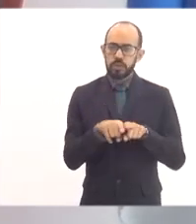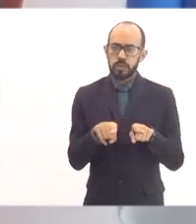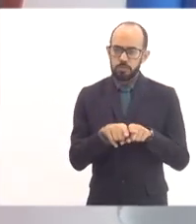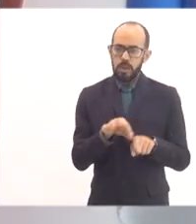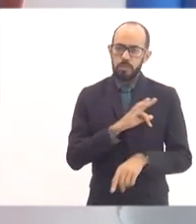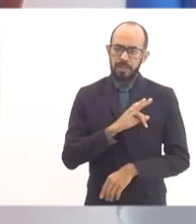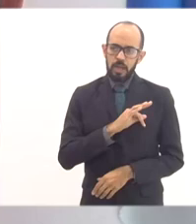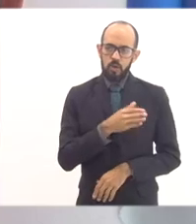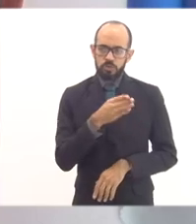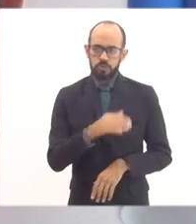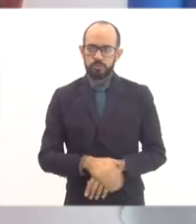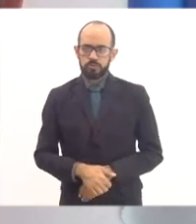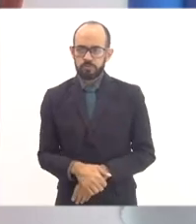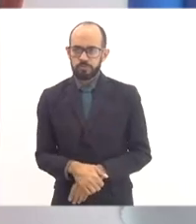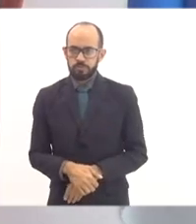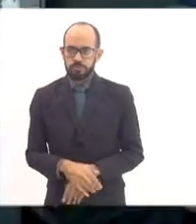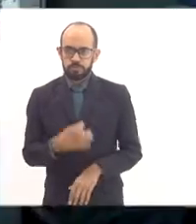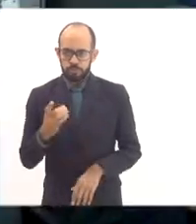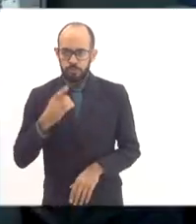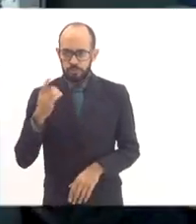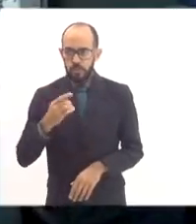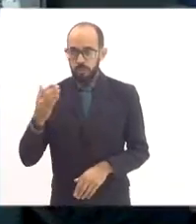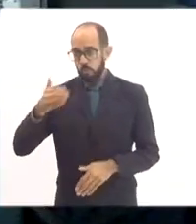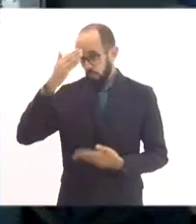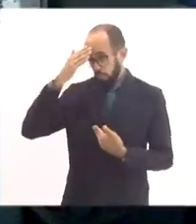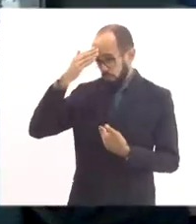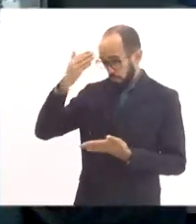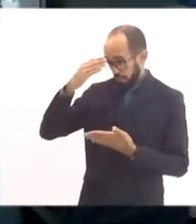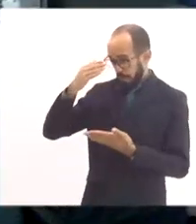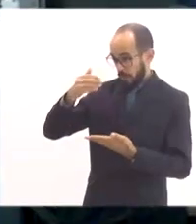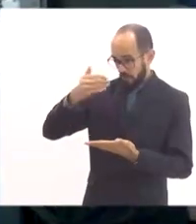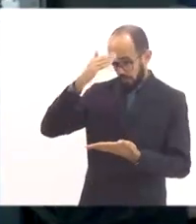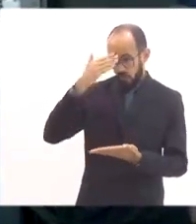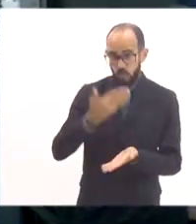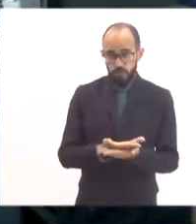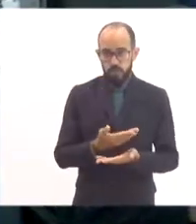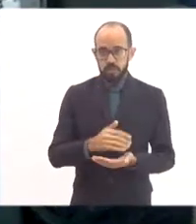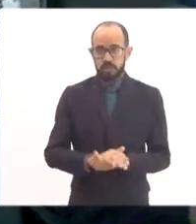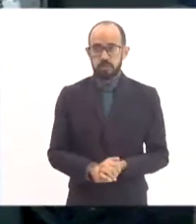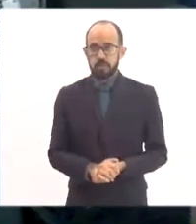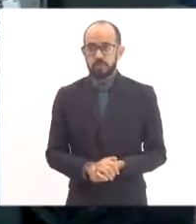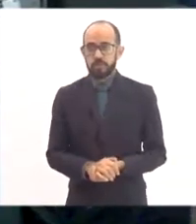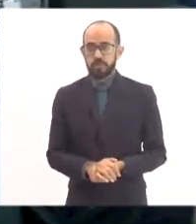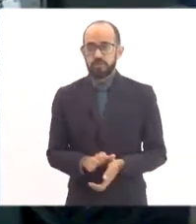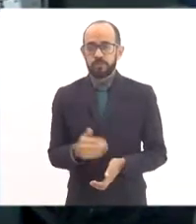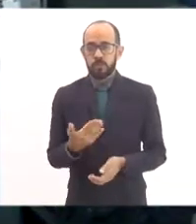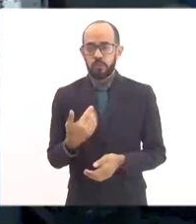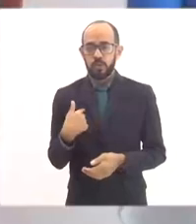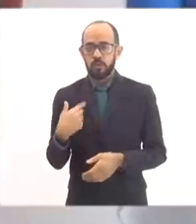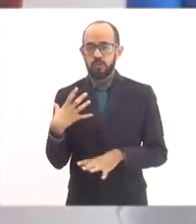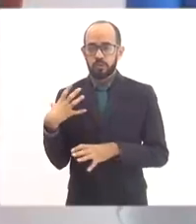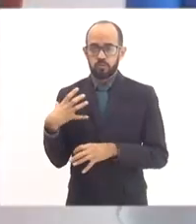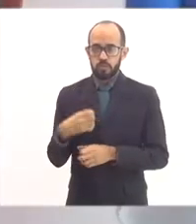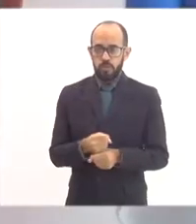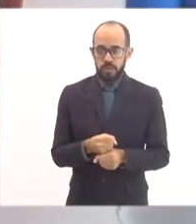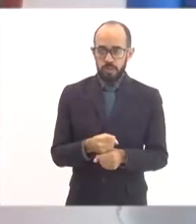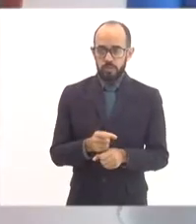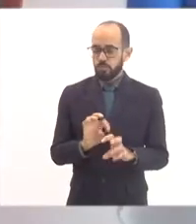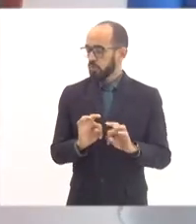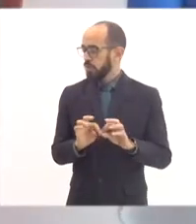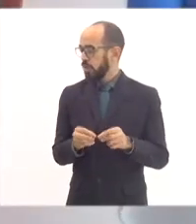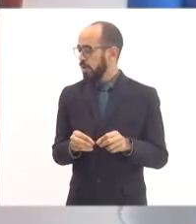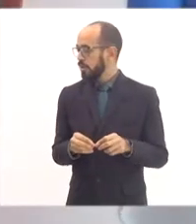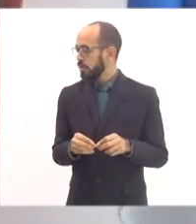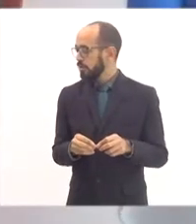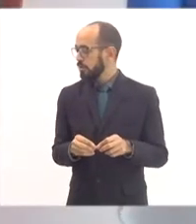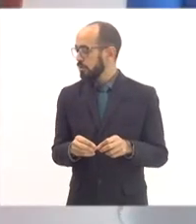Rocha. Deputada, eu fiz, obrigado pela confiança. Eu fiz um apanhado aqui dos concursos que a gente está debatendo, não passei a palavra ainda